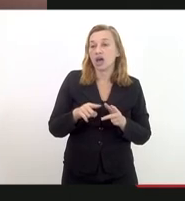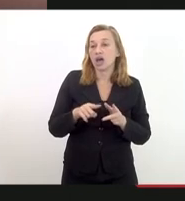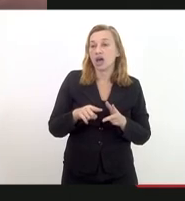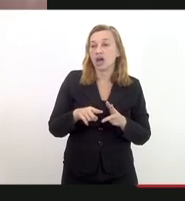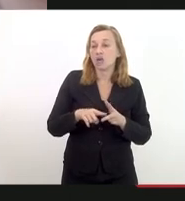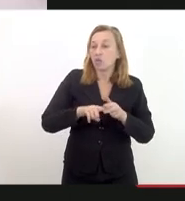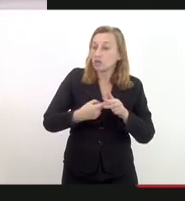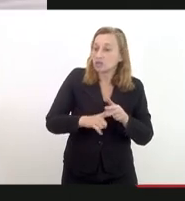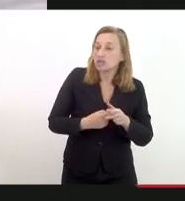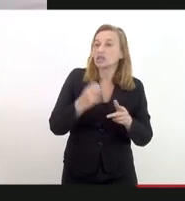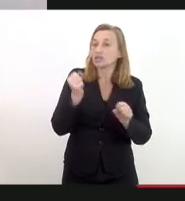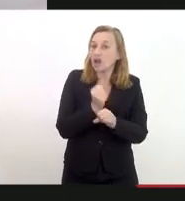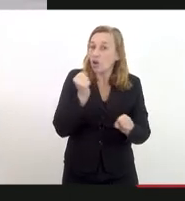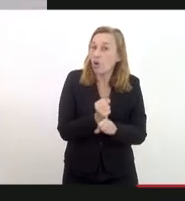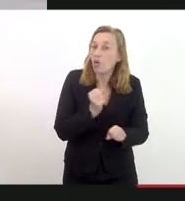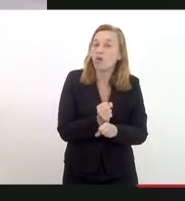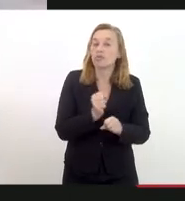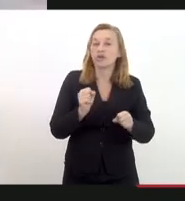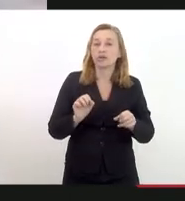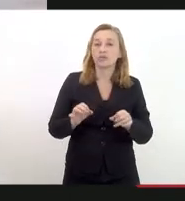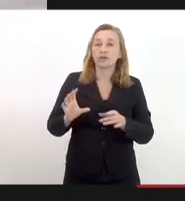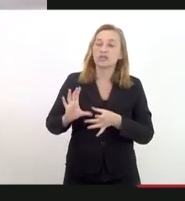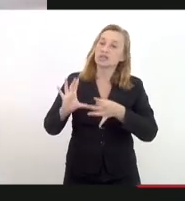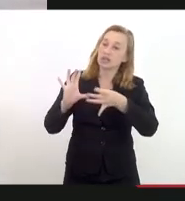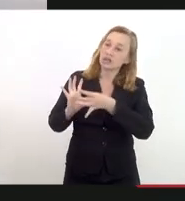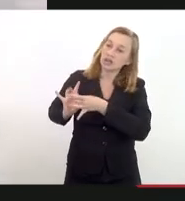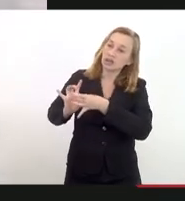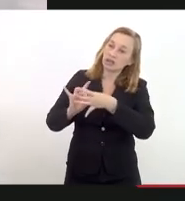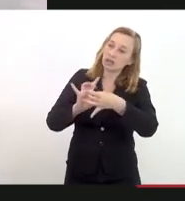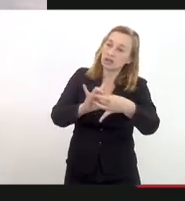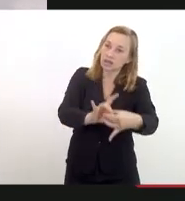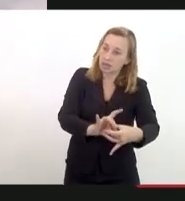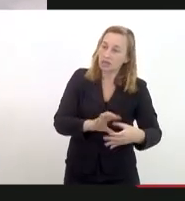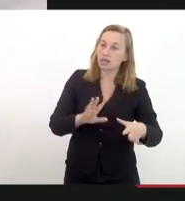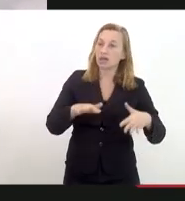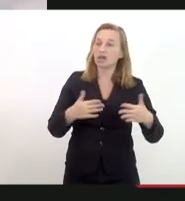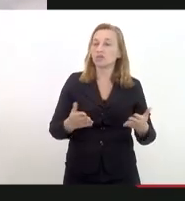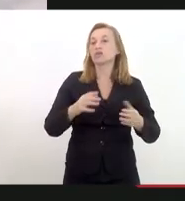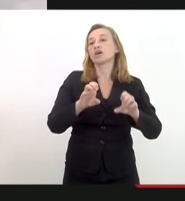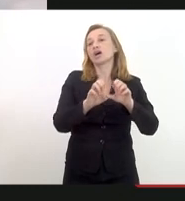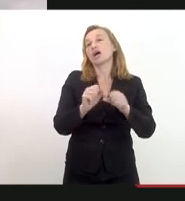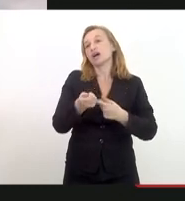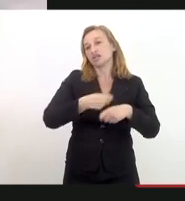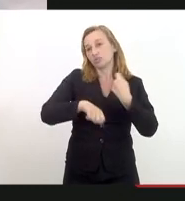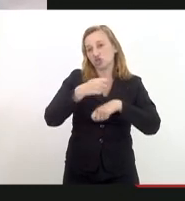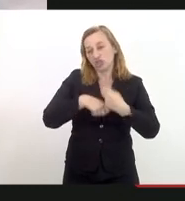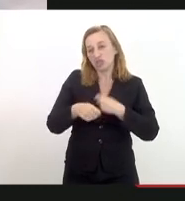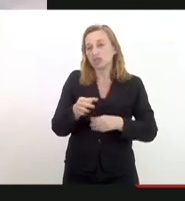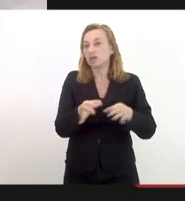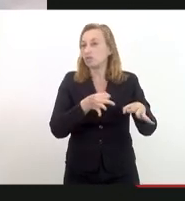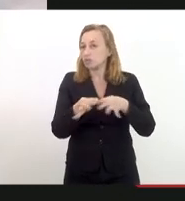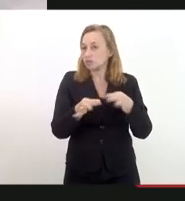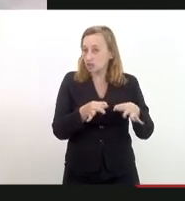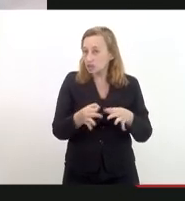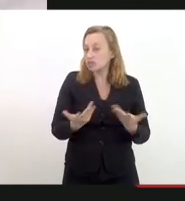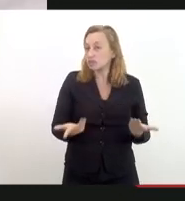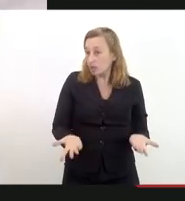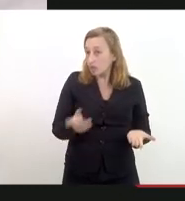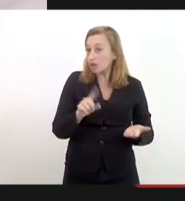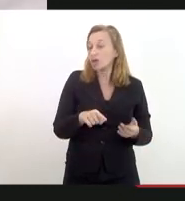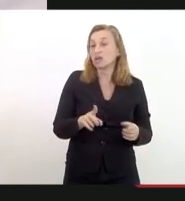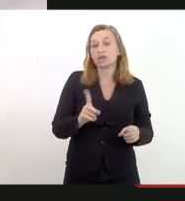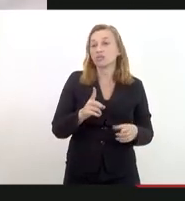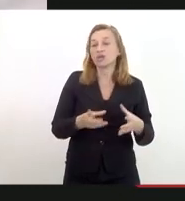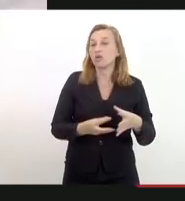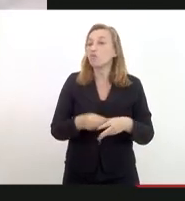para que a gente se alinhe aos ditames administrativos da organização e também não